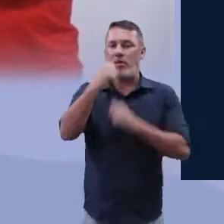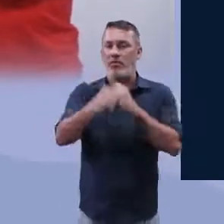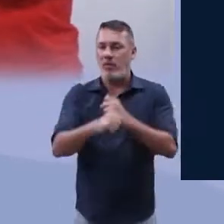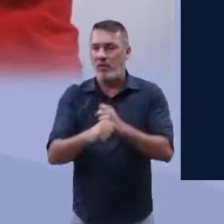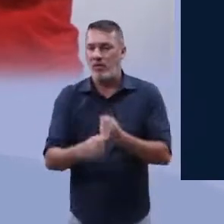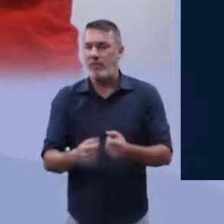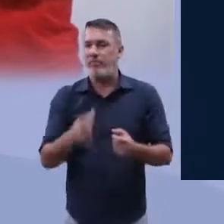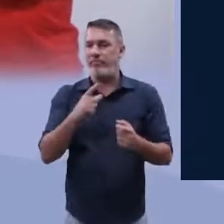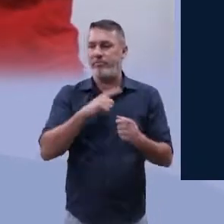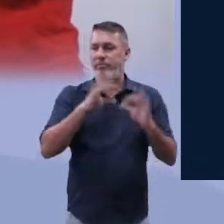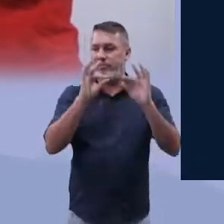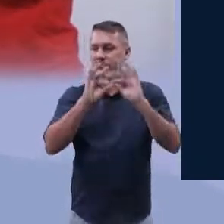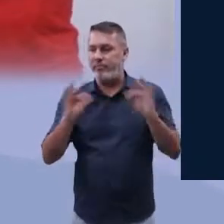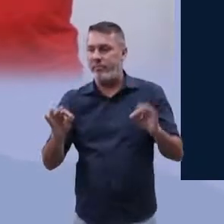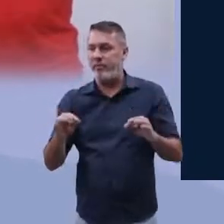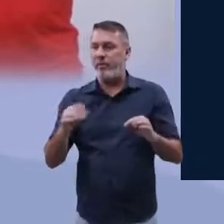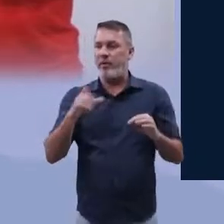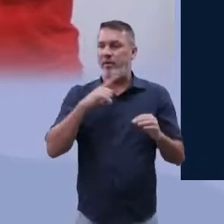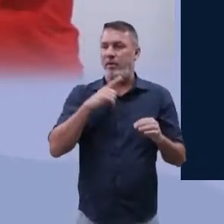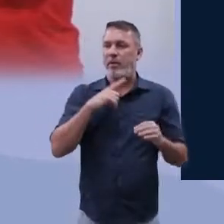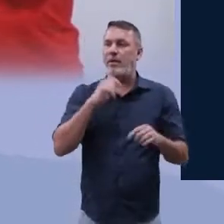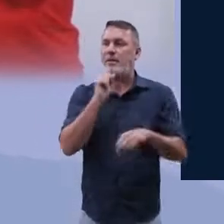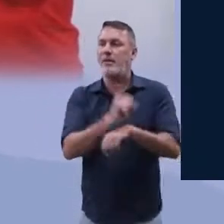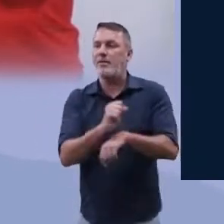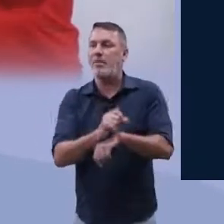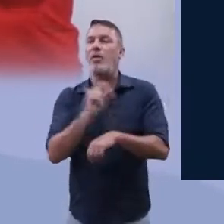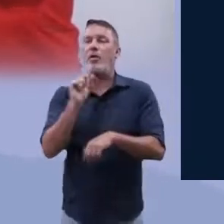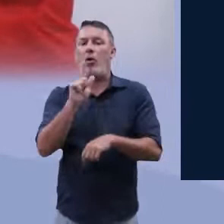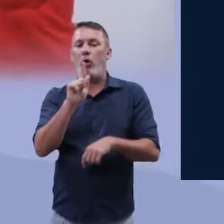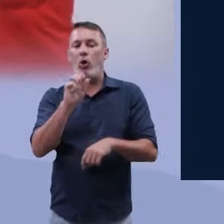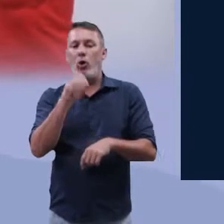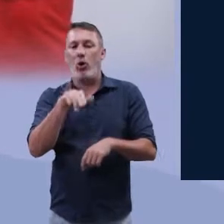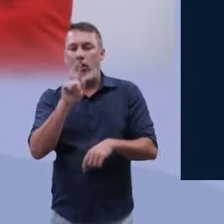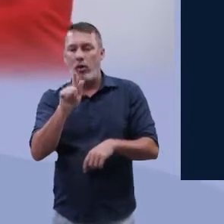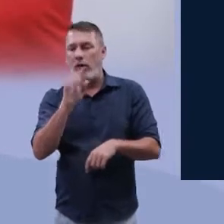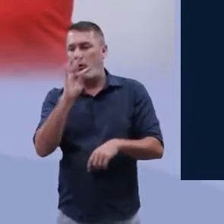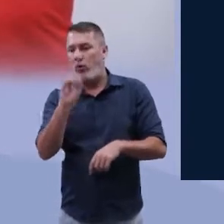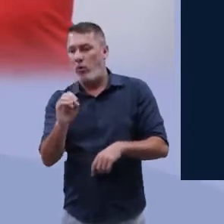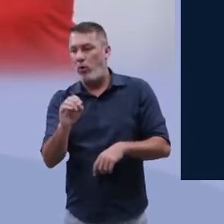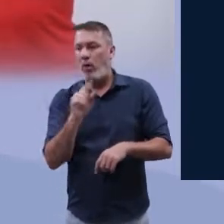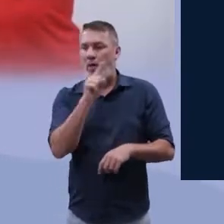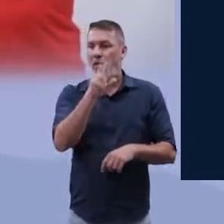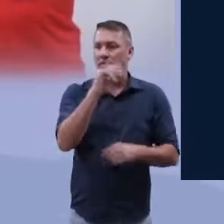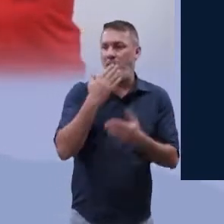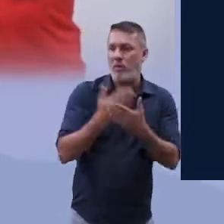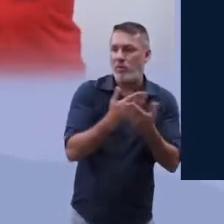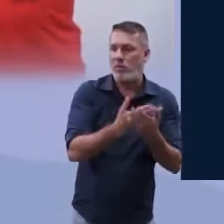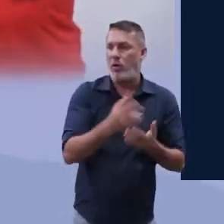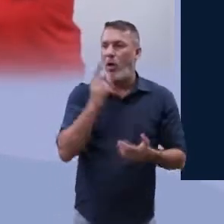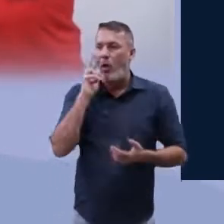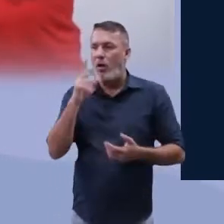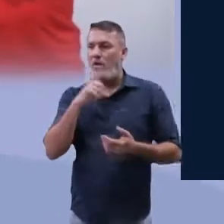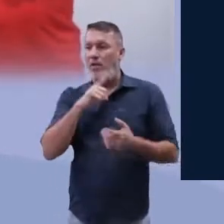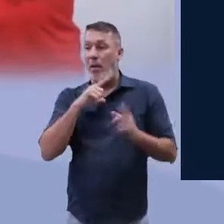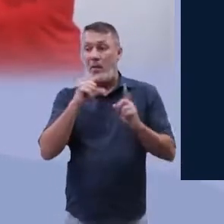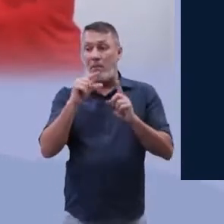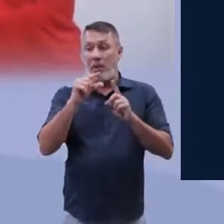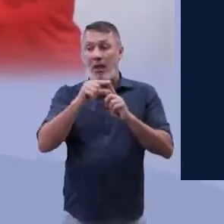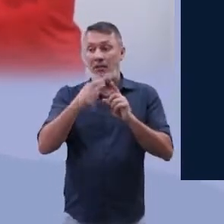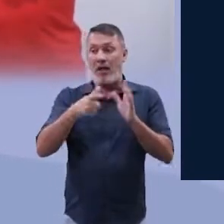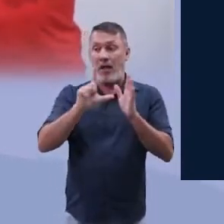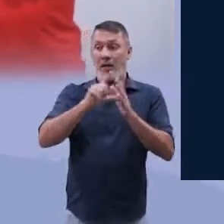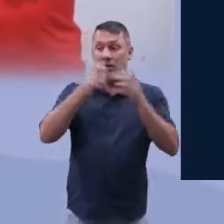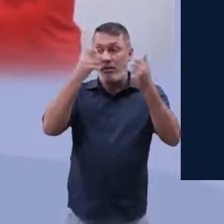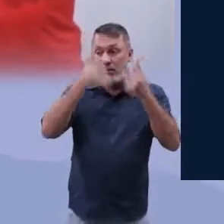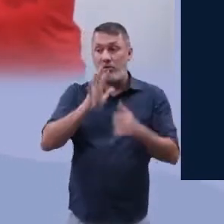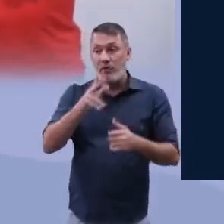to England next year. Então, she's going to study abroad next month. Então, ela vai estudar. O que é esse abroad? É a palavra que nós já